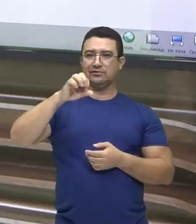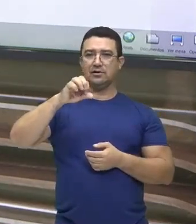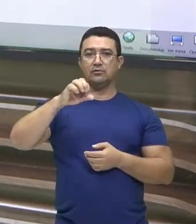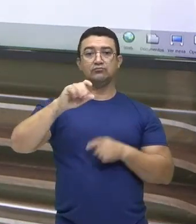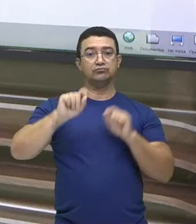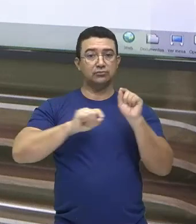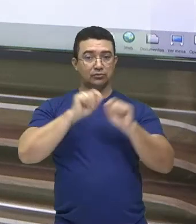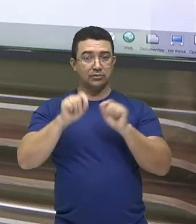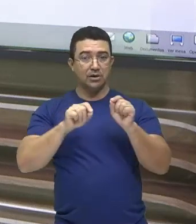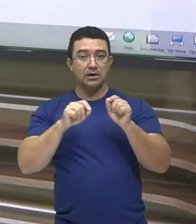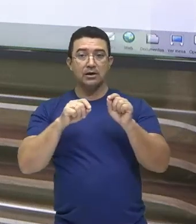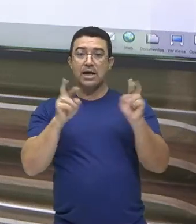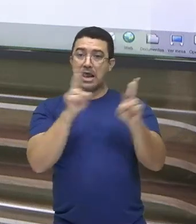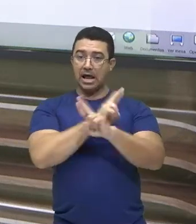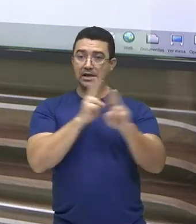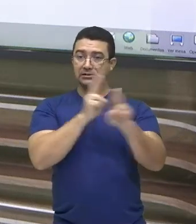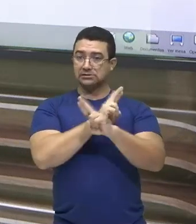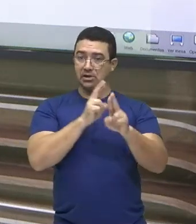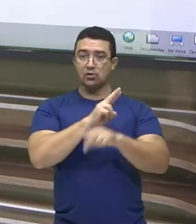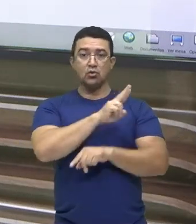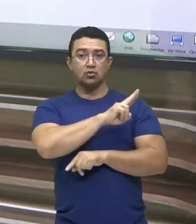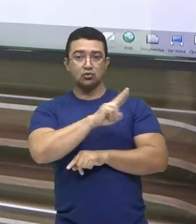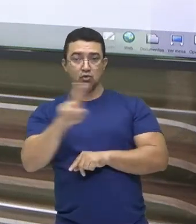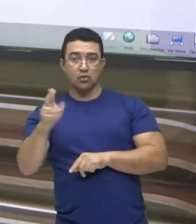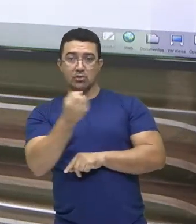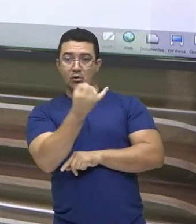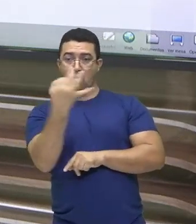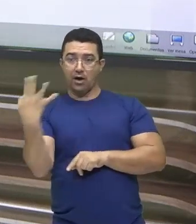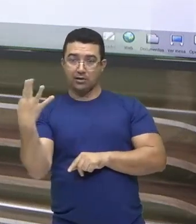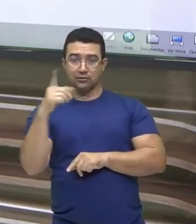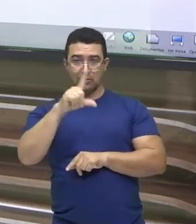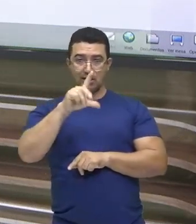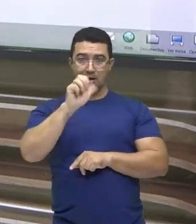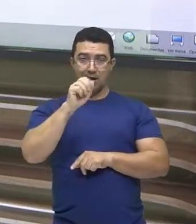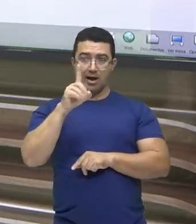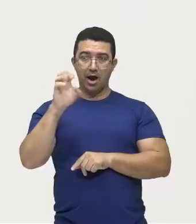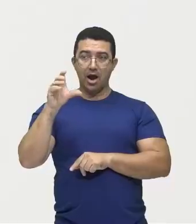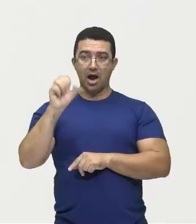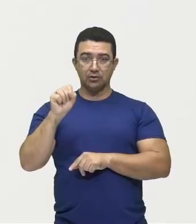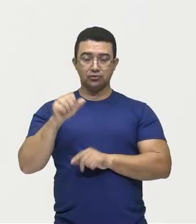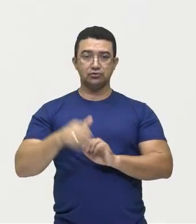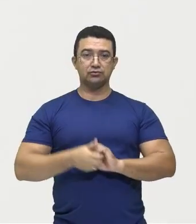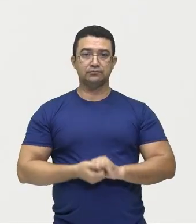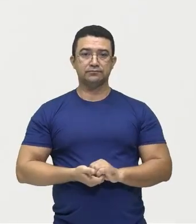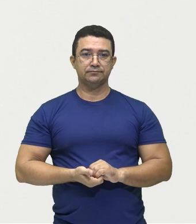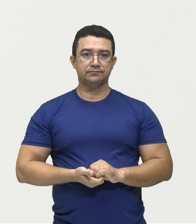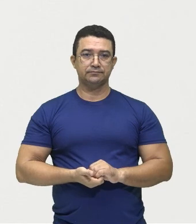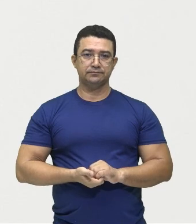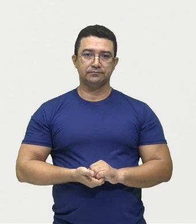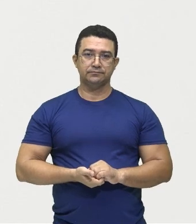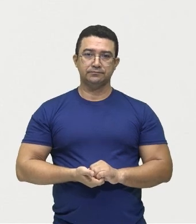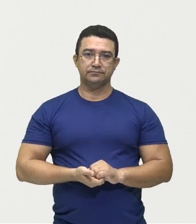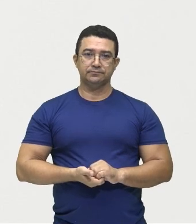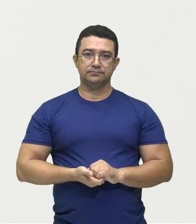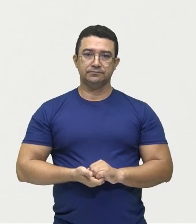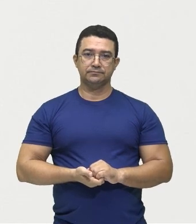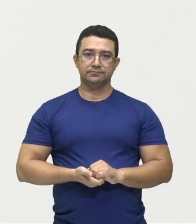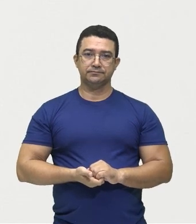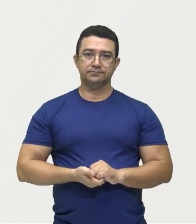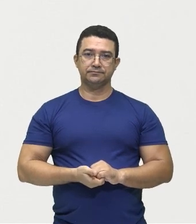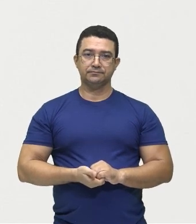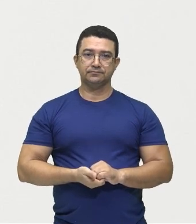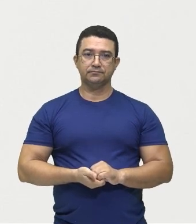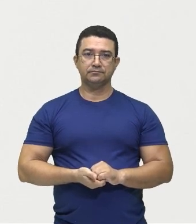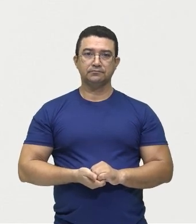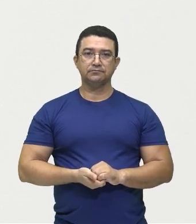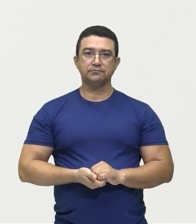precisa relacionar esse nome à quantidade de lados, tá bom? Então vamos aqui fechar, voltar aqui no nosso gabarito,